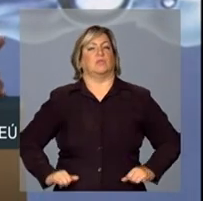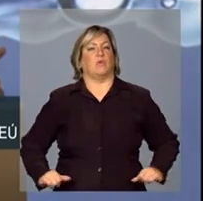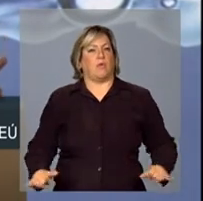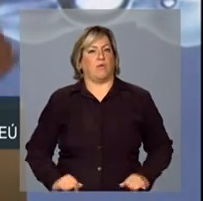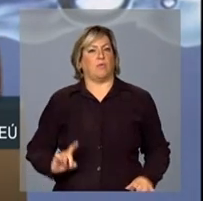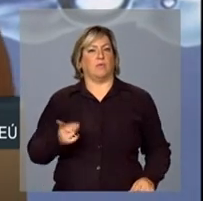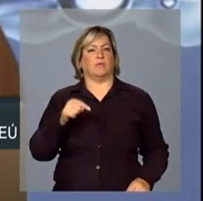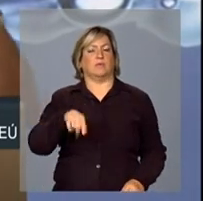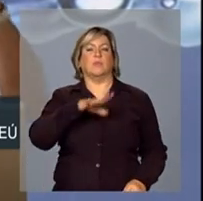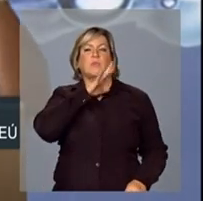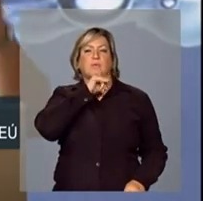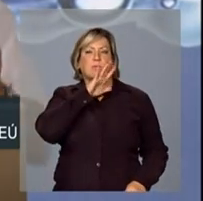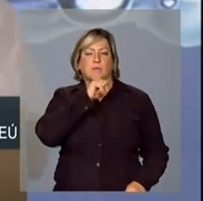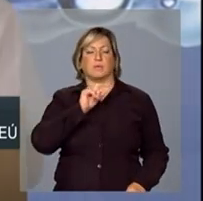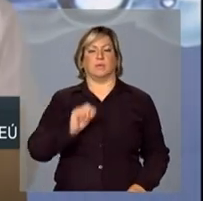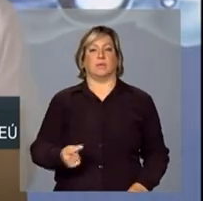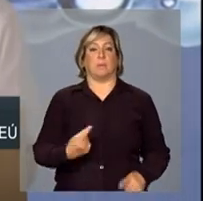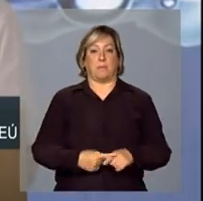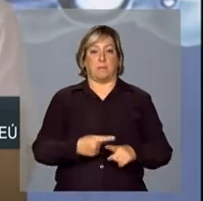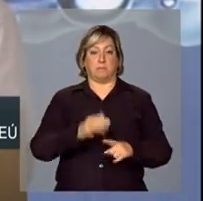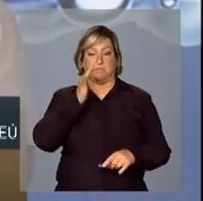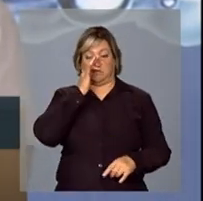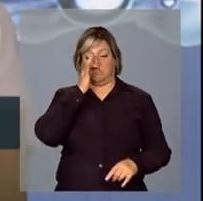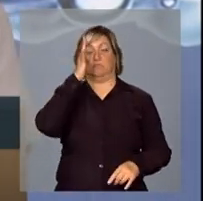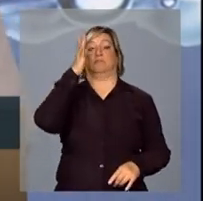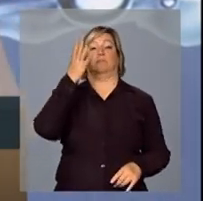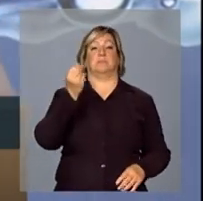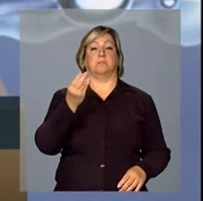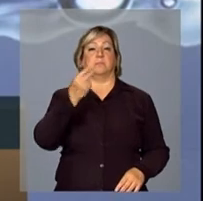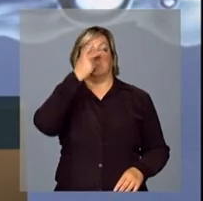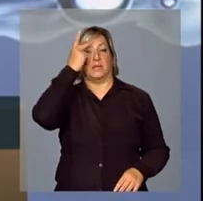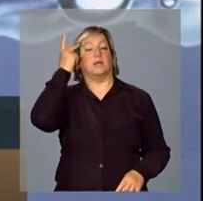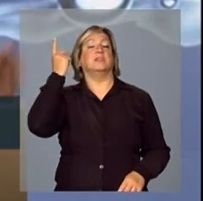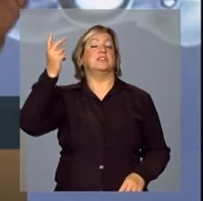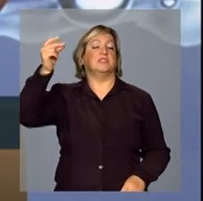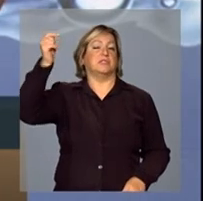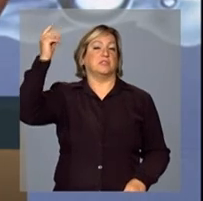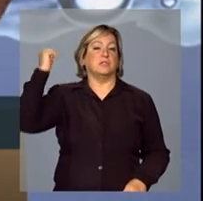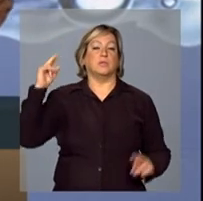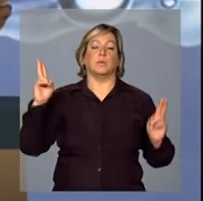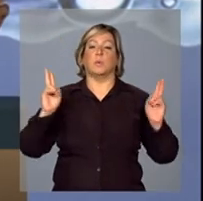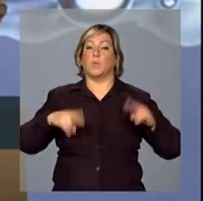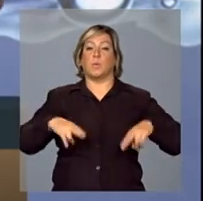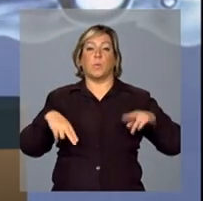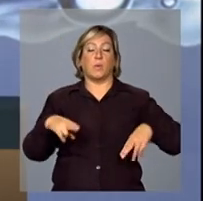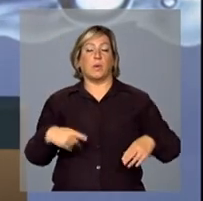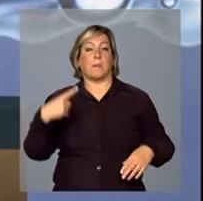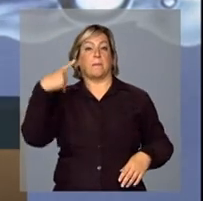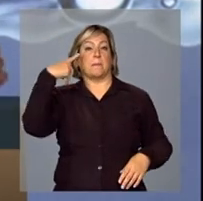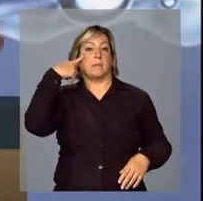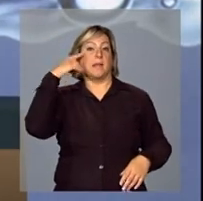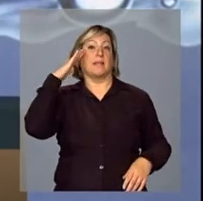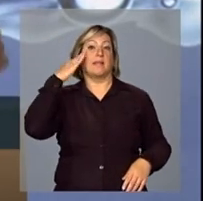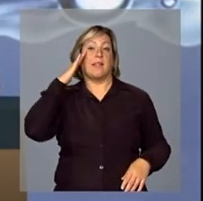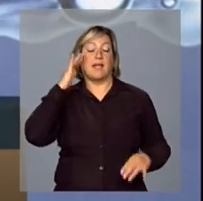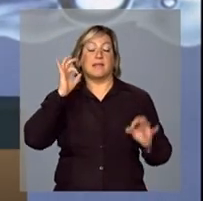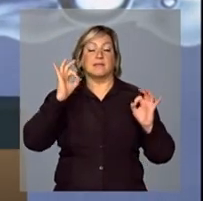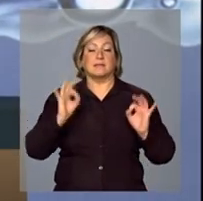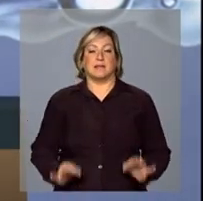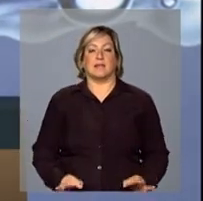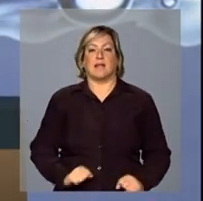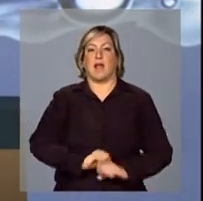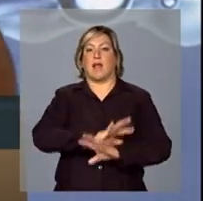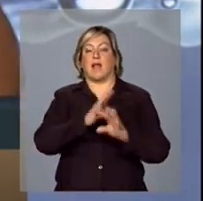arrogância, daqueles que durante muito tempo não entenderam a importância do